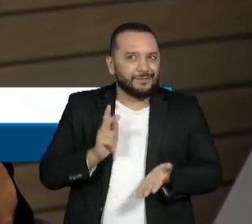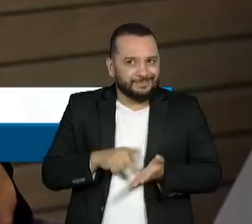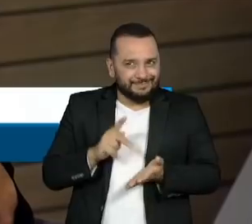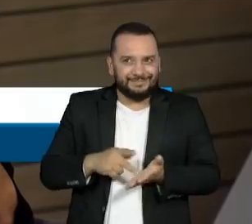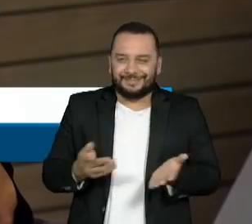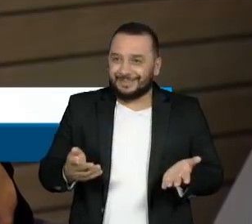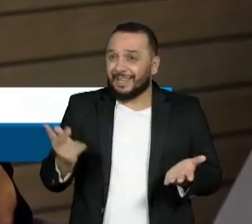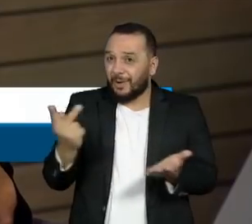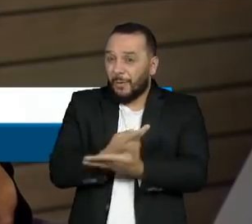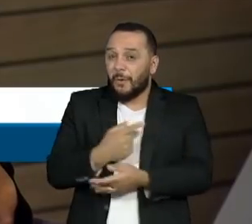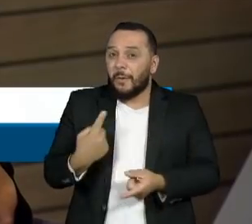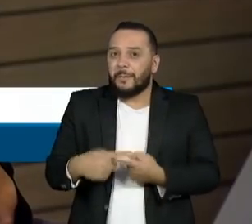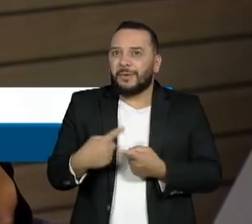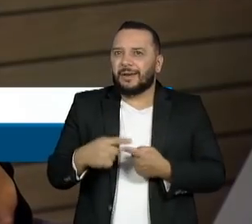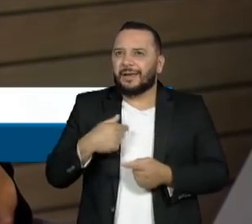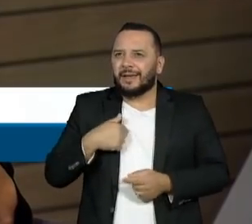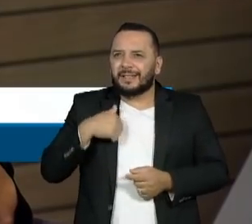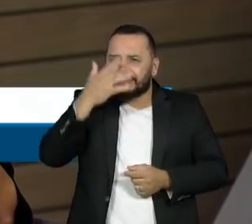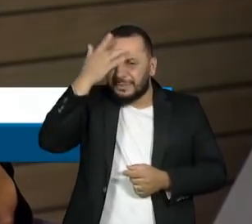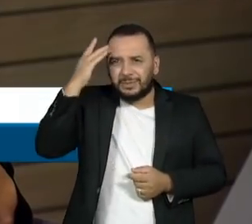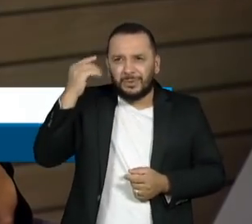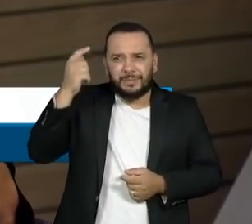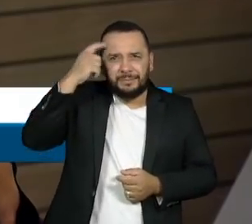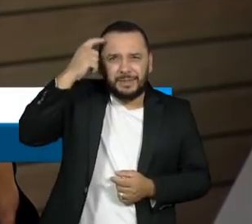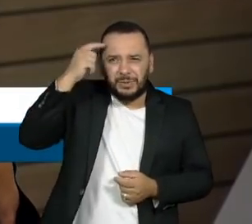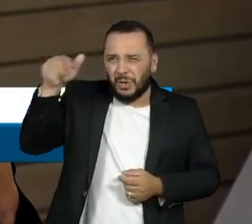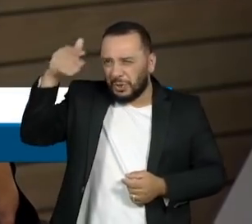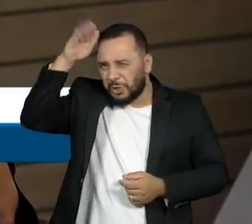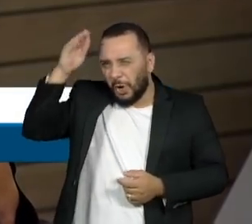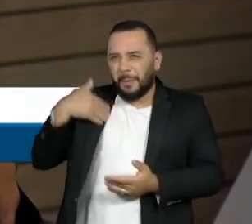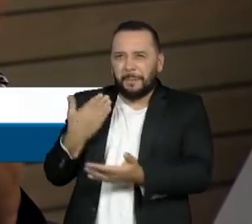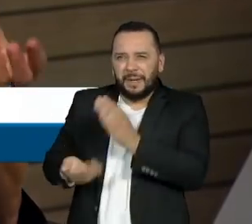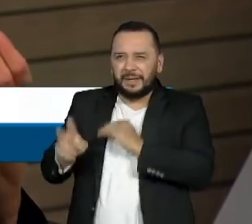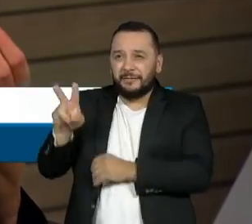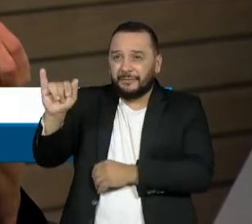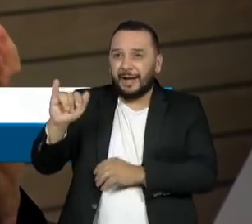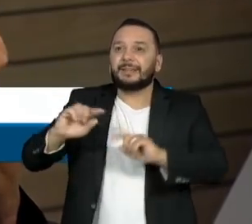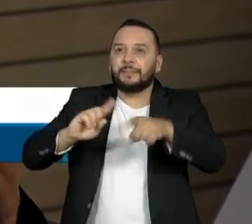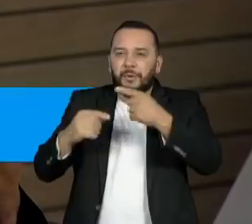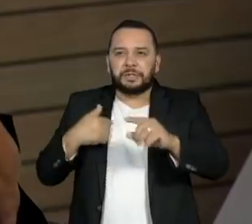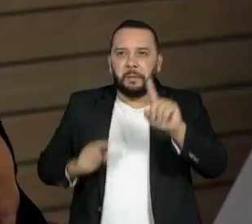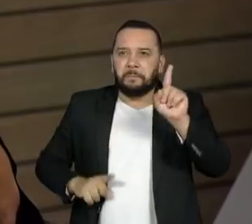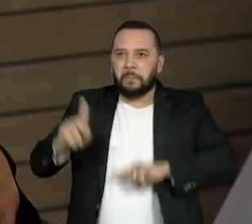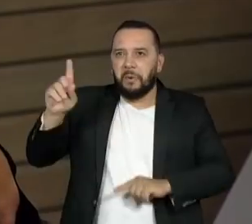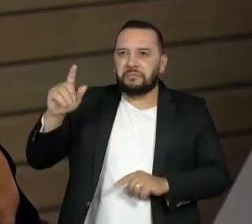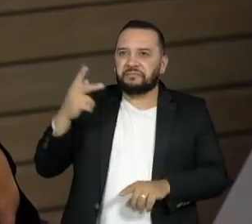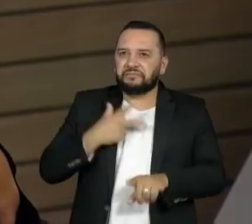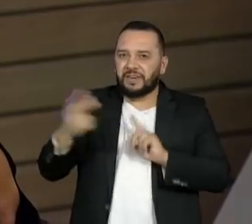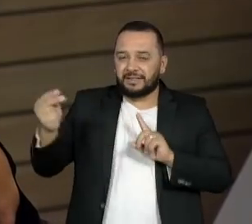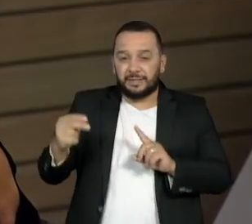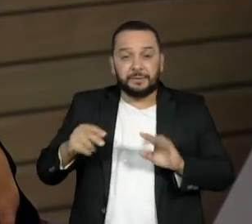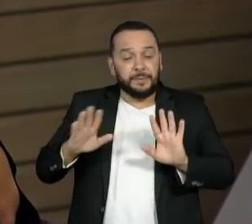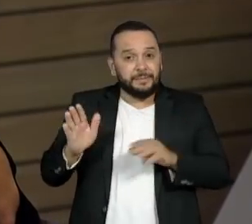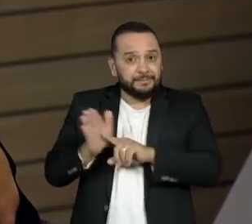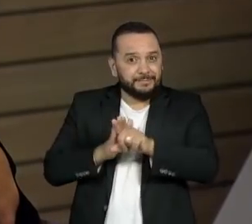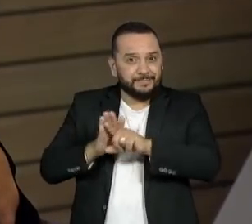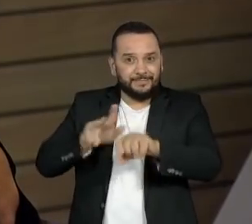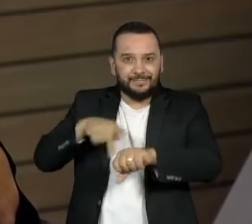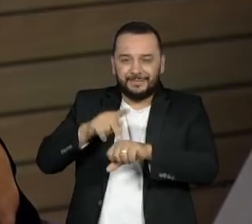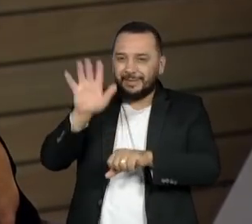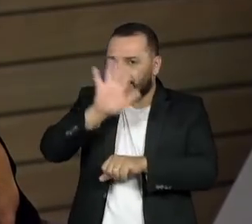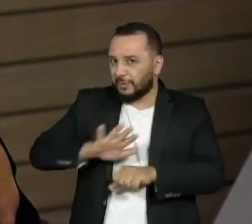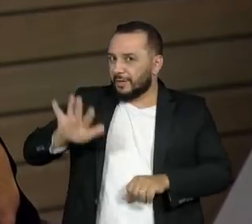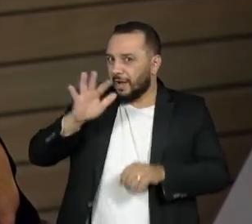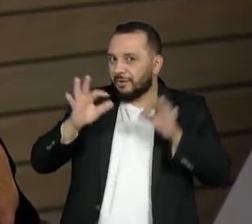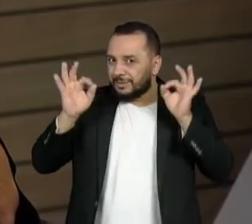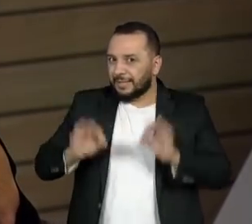que pouquíssima gente previu a vitória do Donald Trump. A pesquisa nacional de total de votos até que não era tão equivocada,